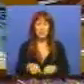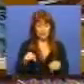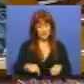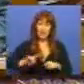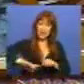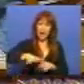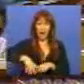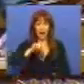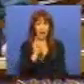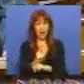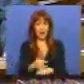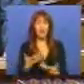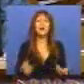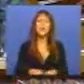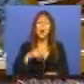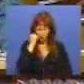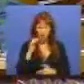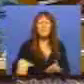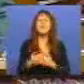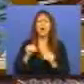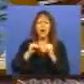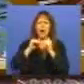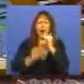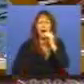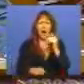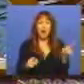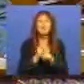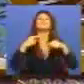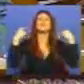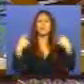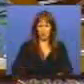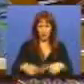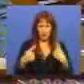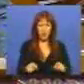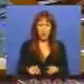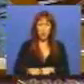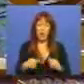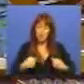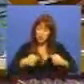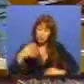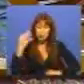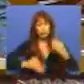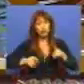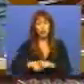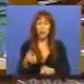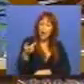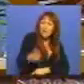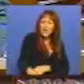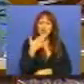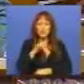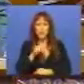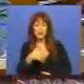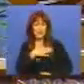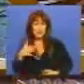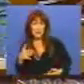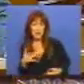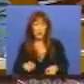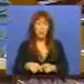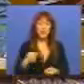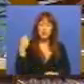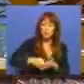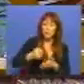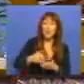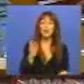neste âmbito, também não tem agravado as desigualdades, porque tem nas custas judiciais, nas taxas moderadoras na saúde, nas